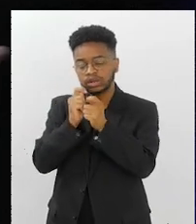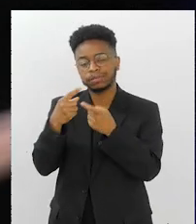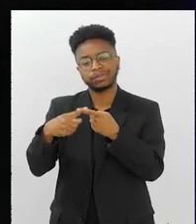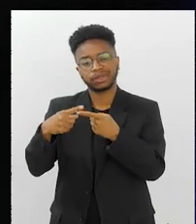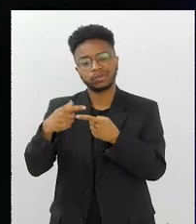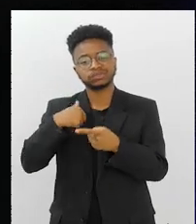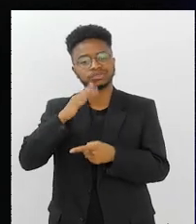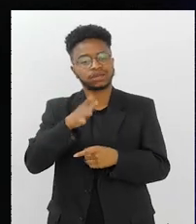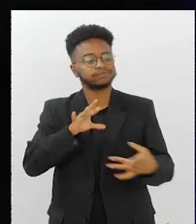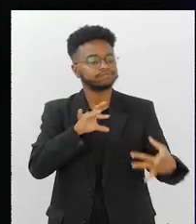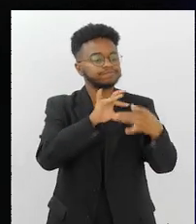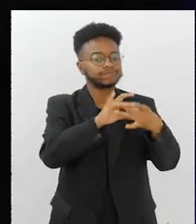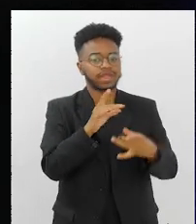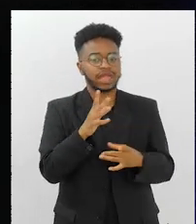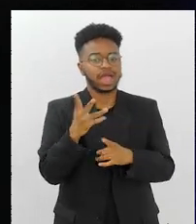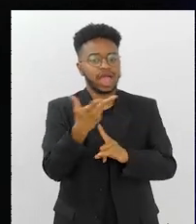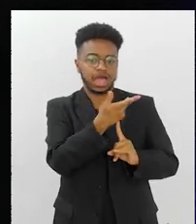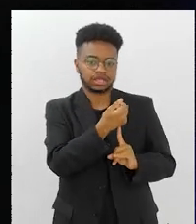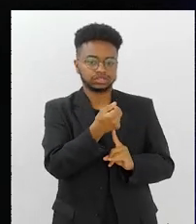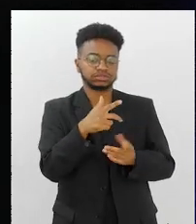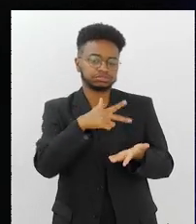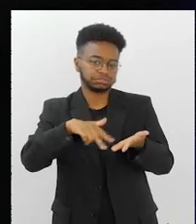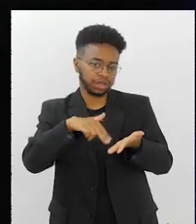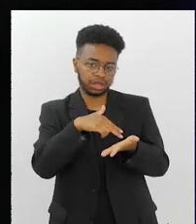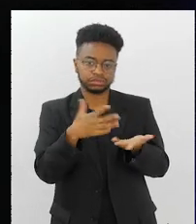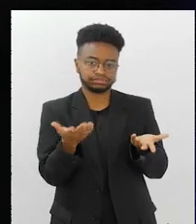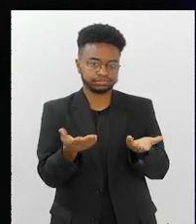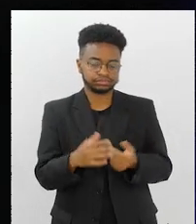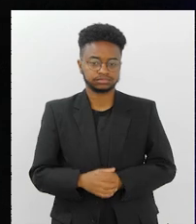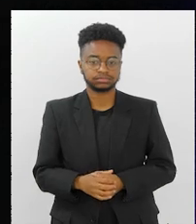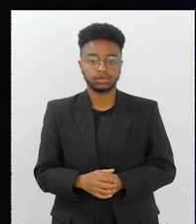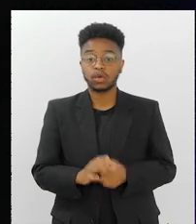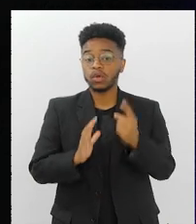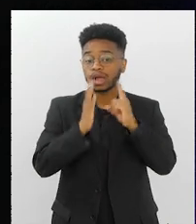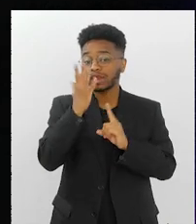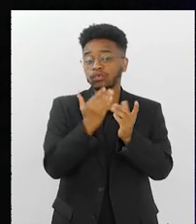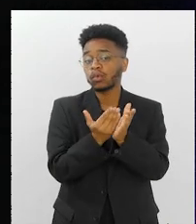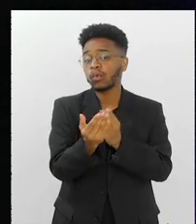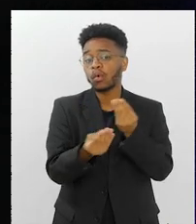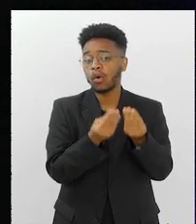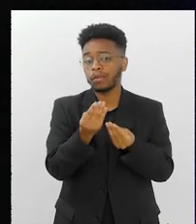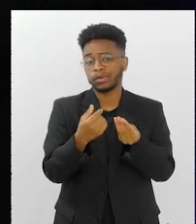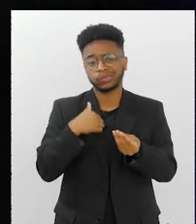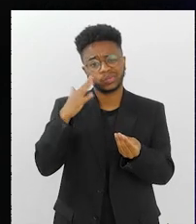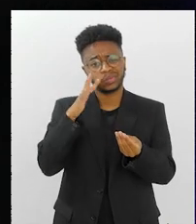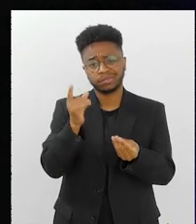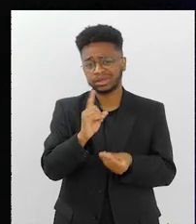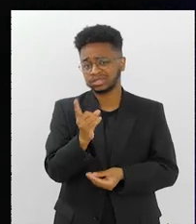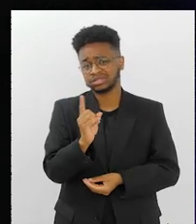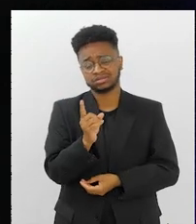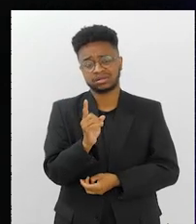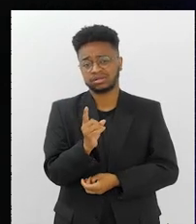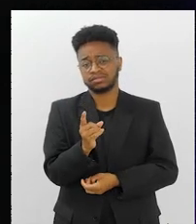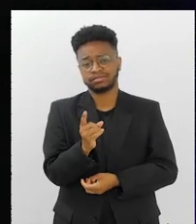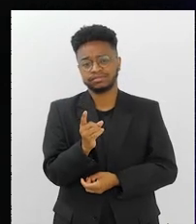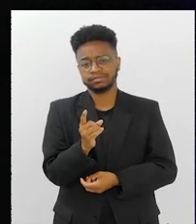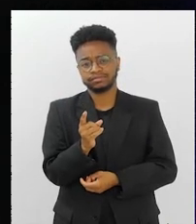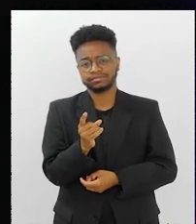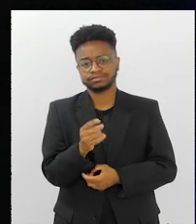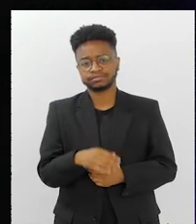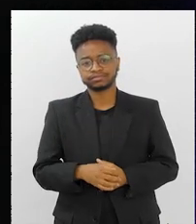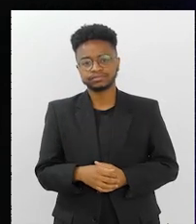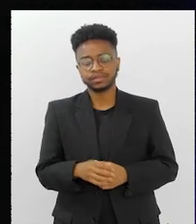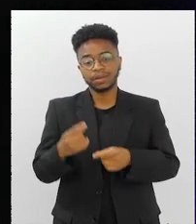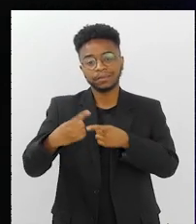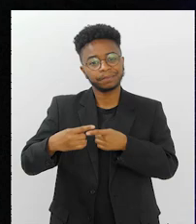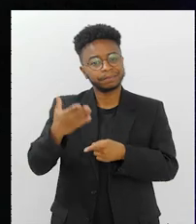entregue pra arte ali eh pra dança enfim e aí o carnaval entrou na minha vida de uma forma muito Inesperada eu nunca